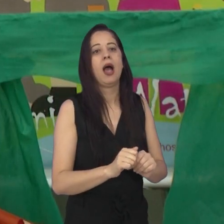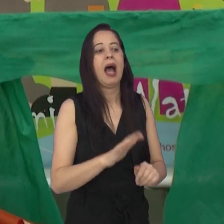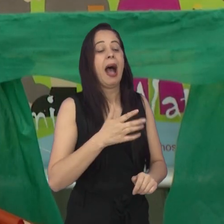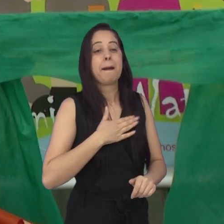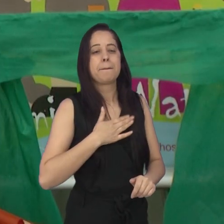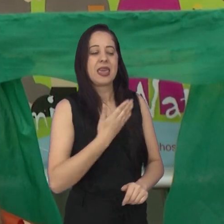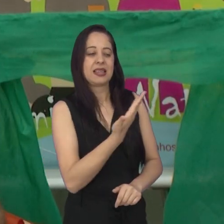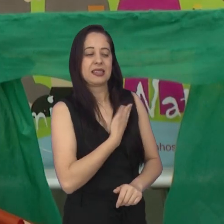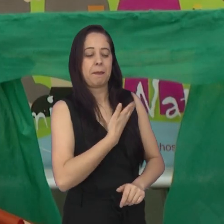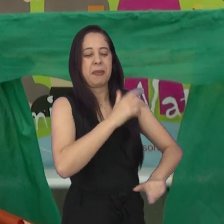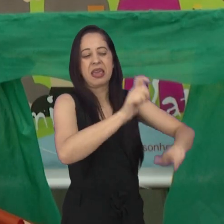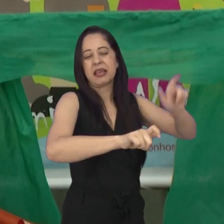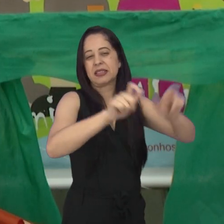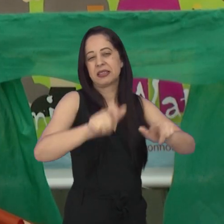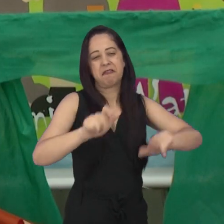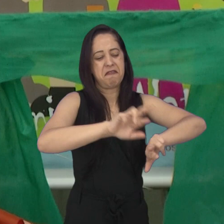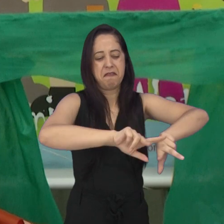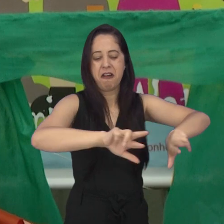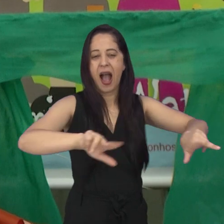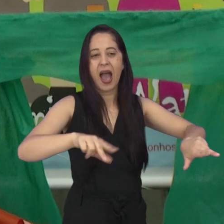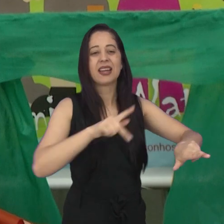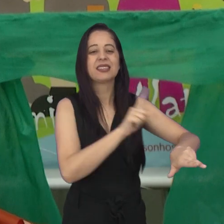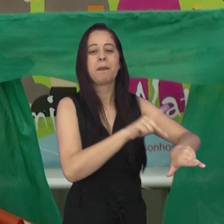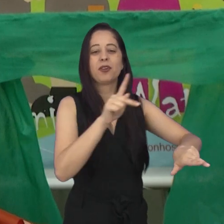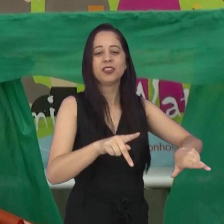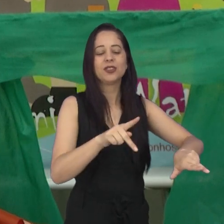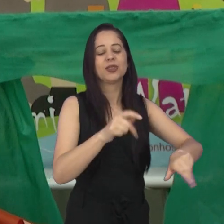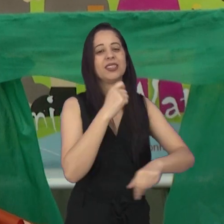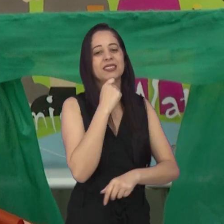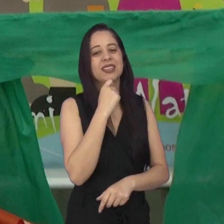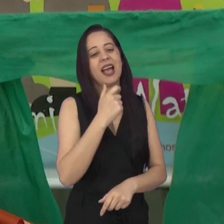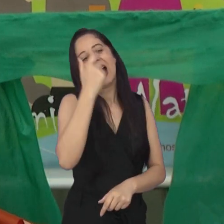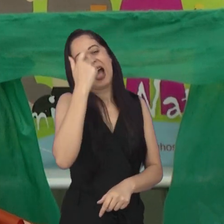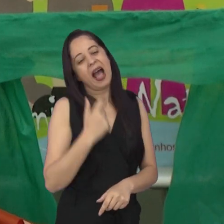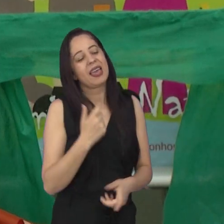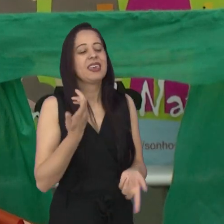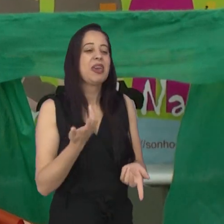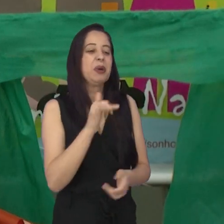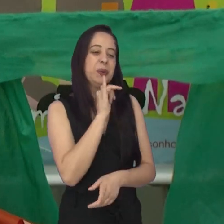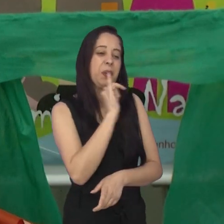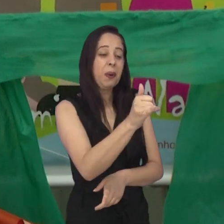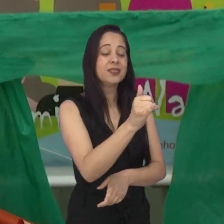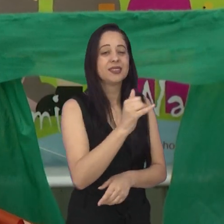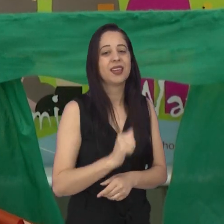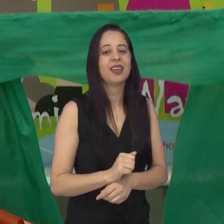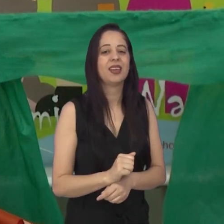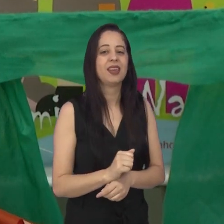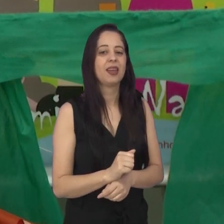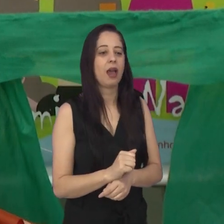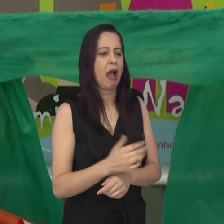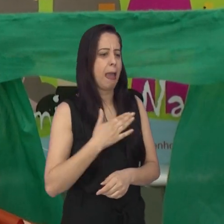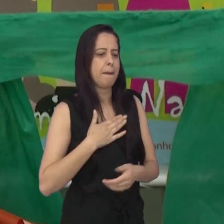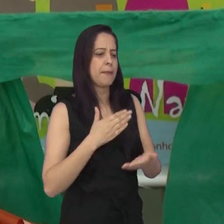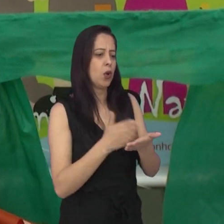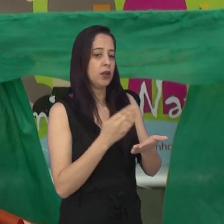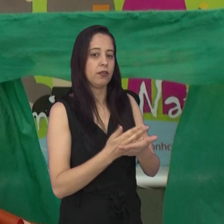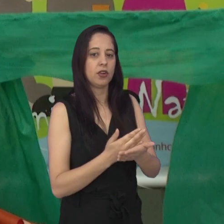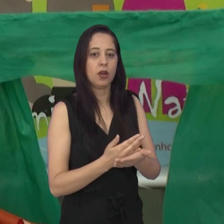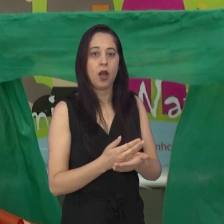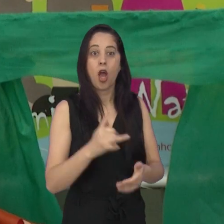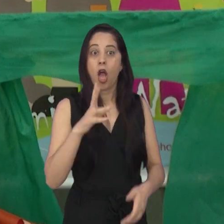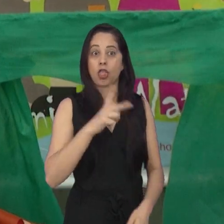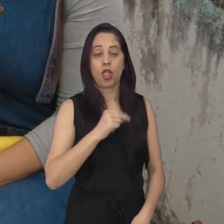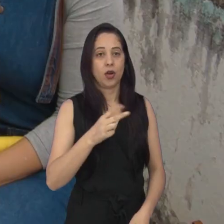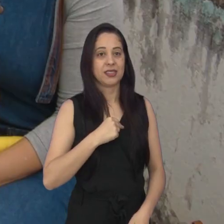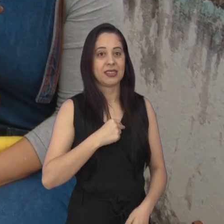amigas professoras para o meu trabalho e tal, e eu quis compartilhar, né? Falar do livro que eu fiz. Ah, pronto, aí